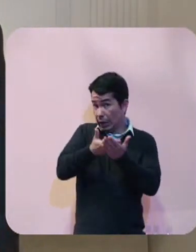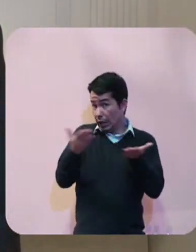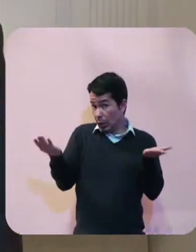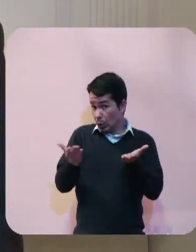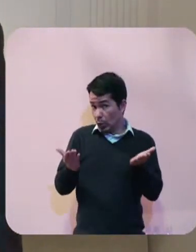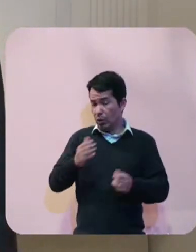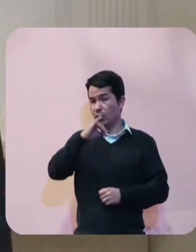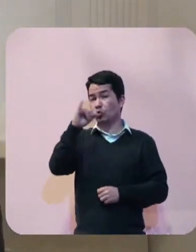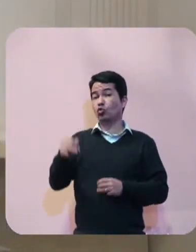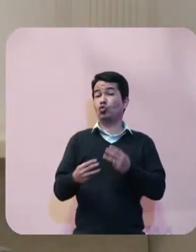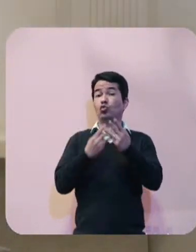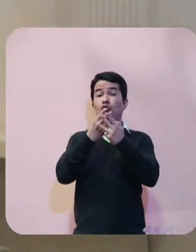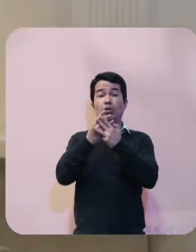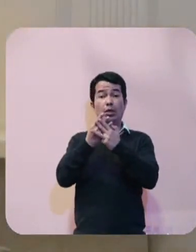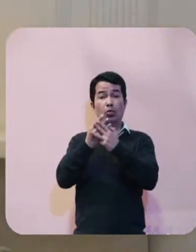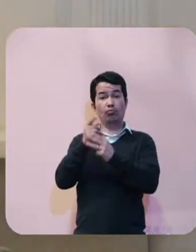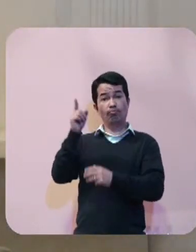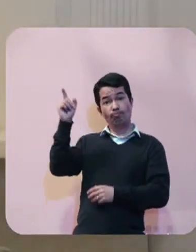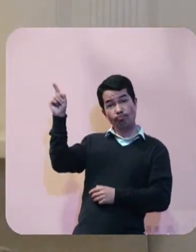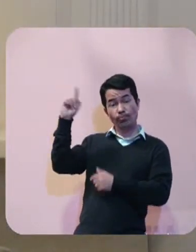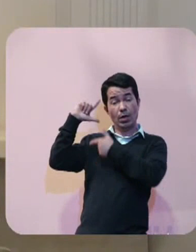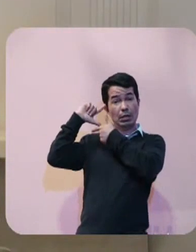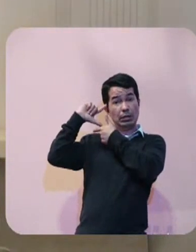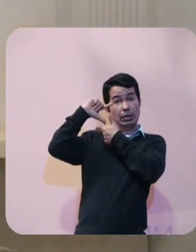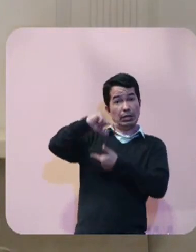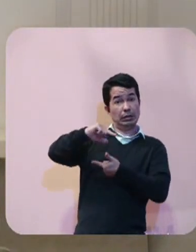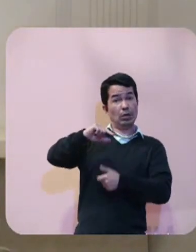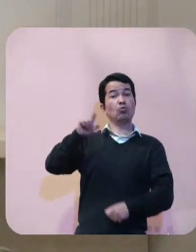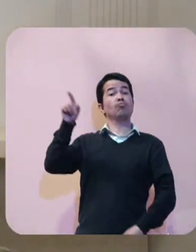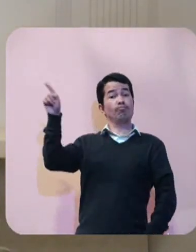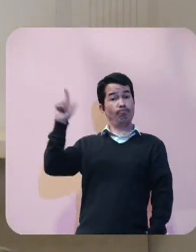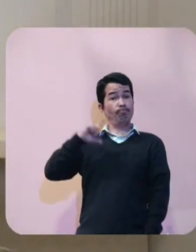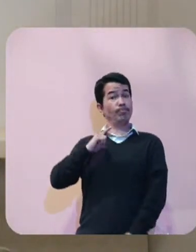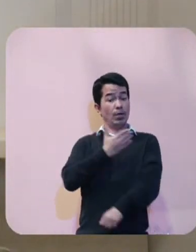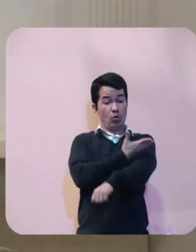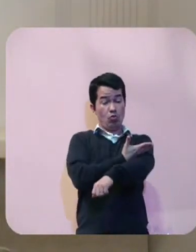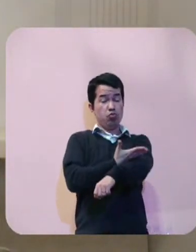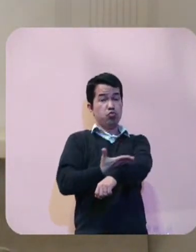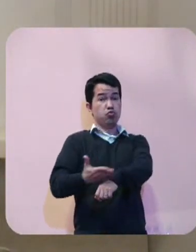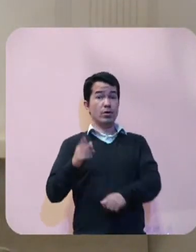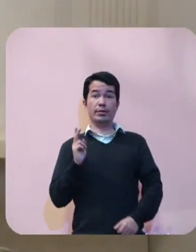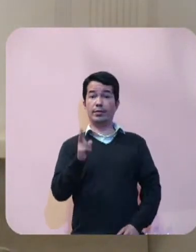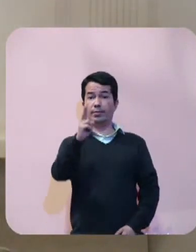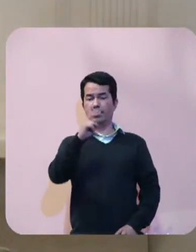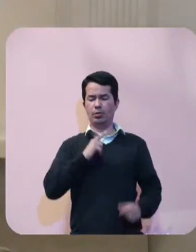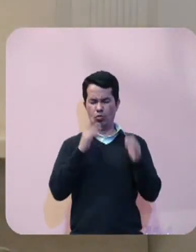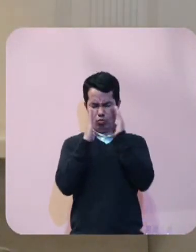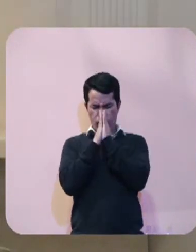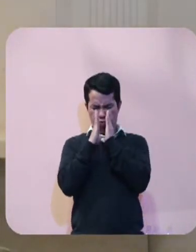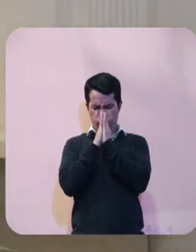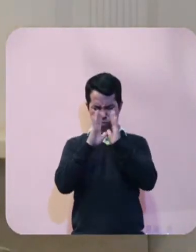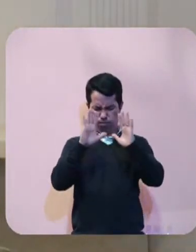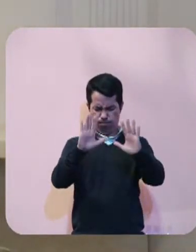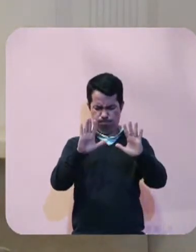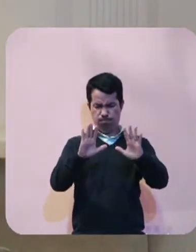hoje. É interessante que dentro do costume dos judeus, os pais são ensinados